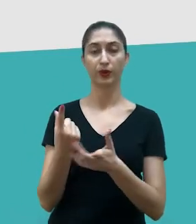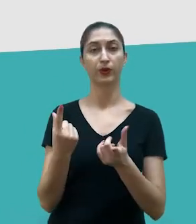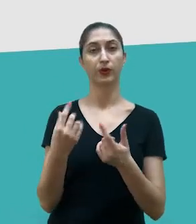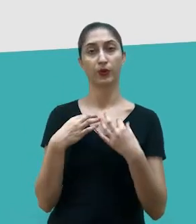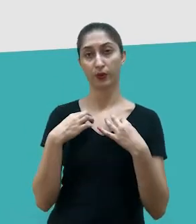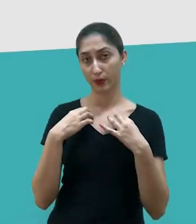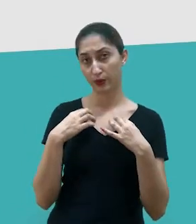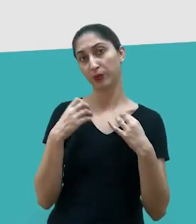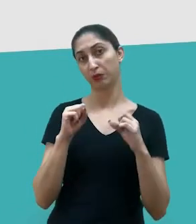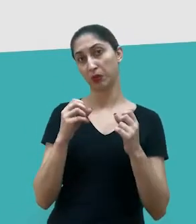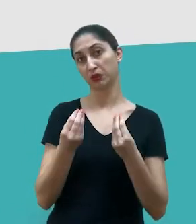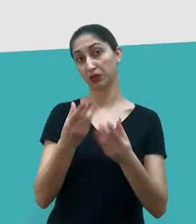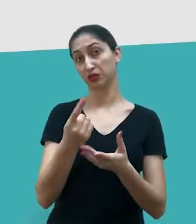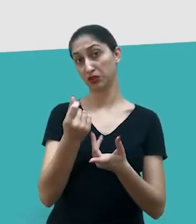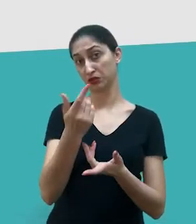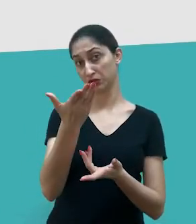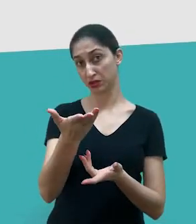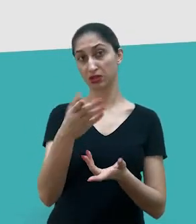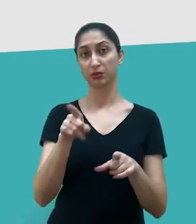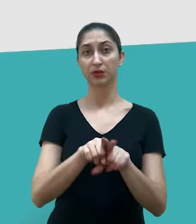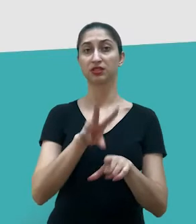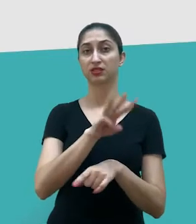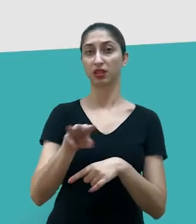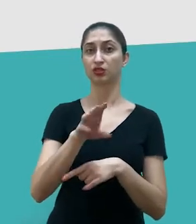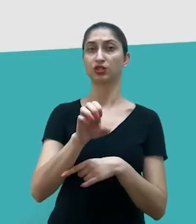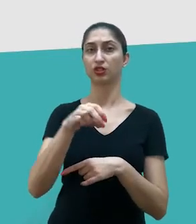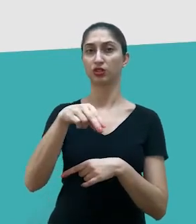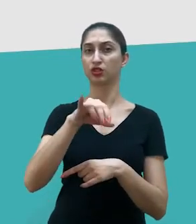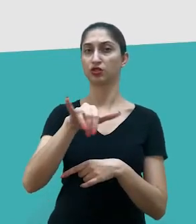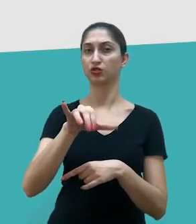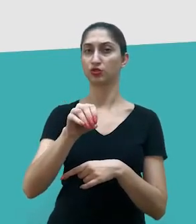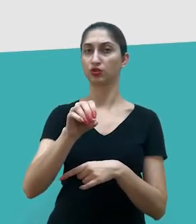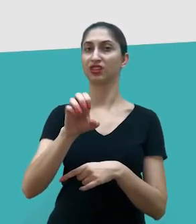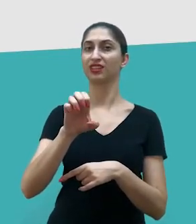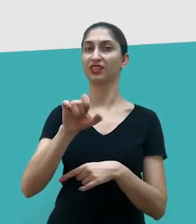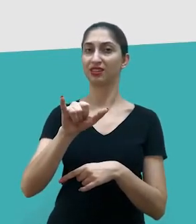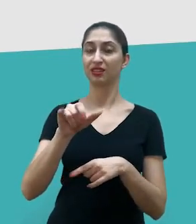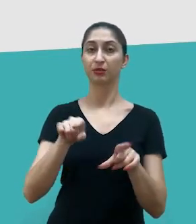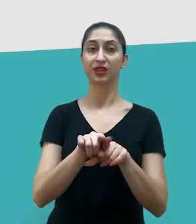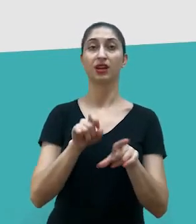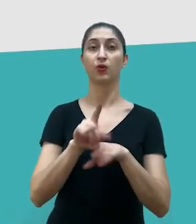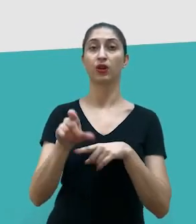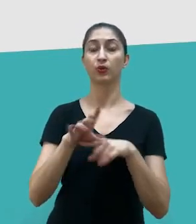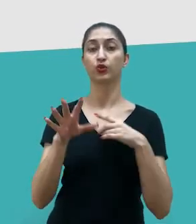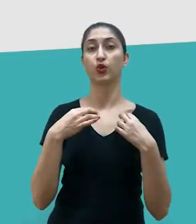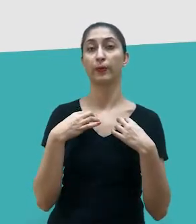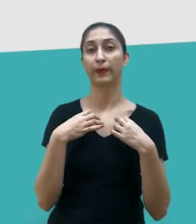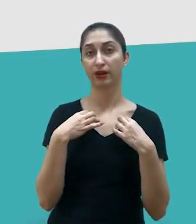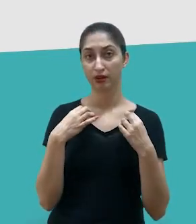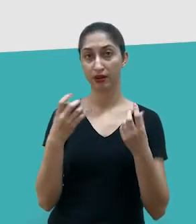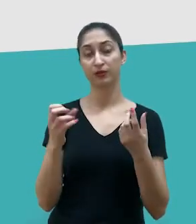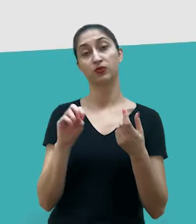você. Em sites como Enjoei, né, e outros populares, lojas de aluguel de roupa. Ou